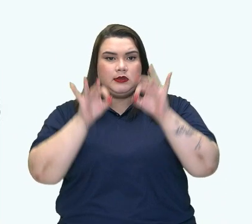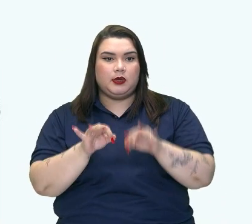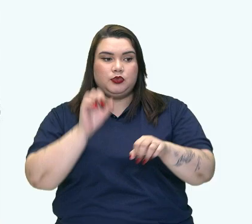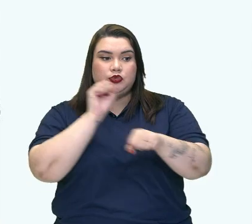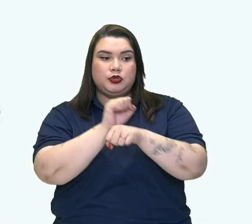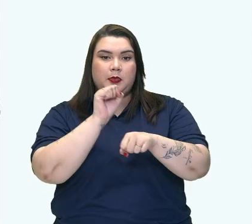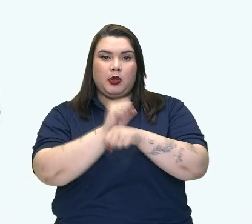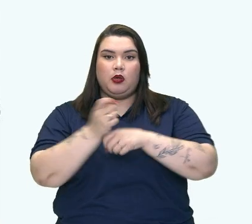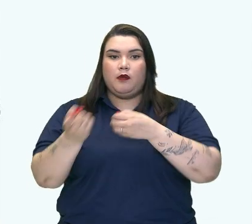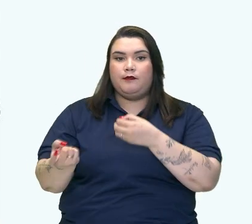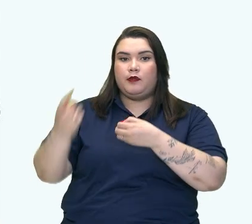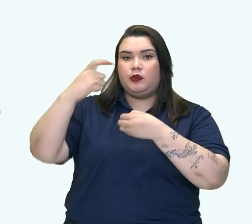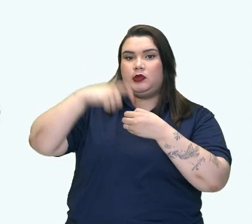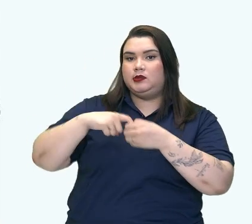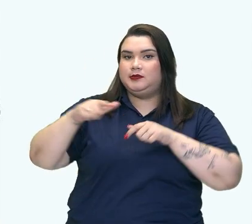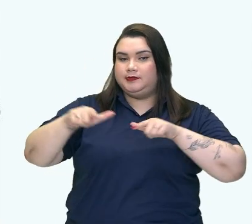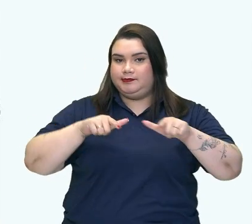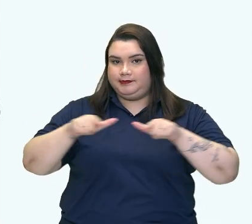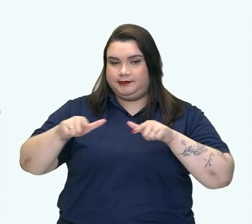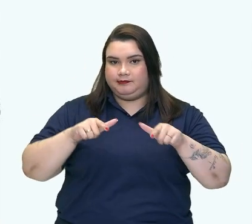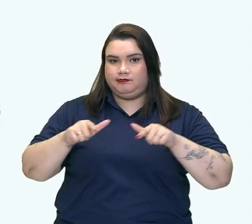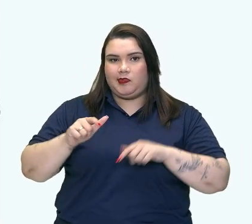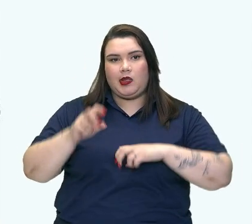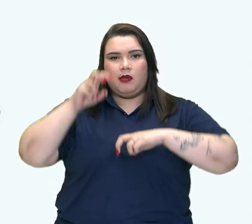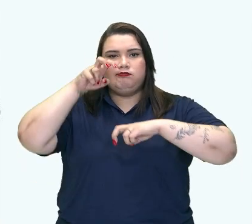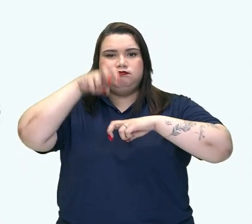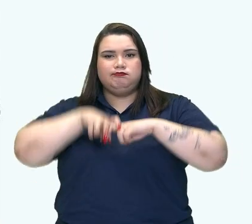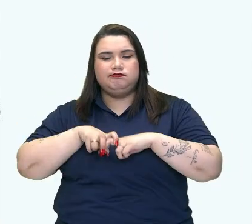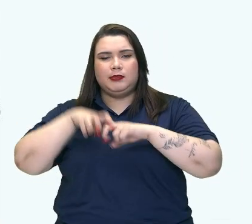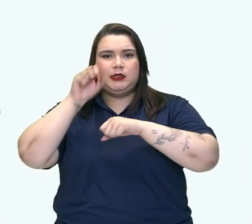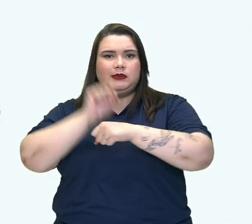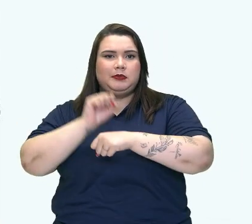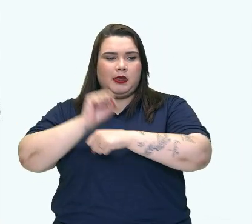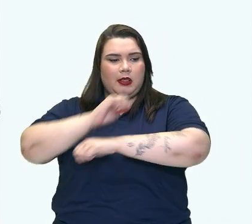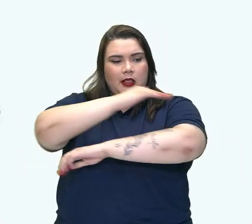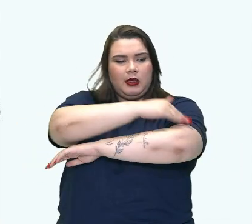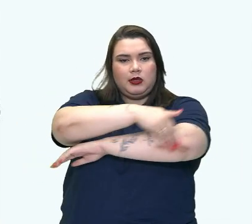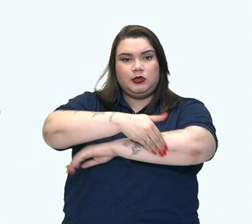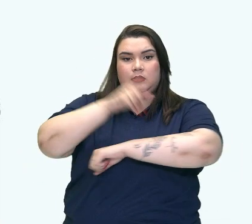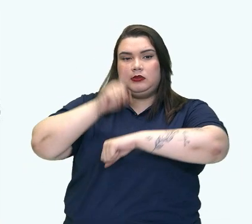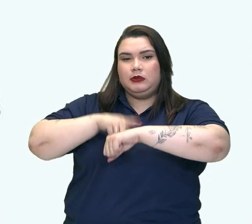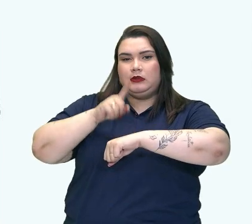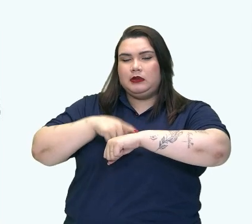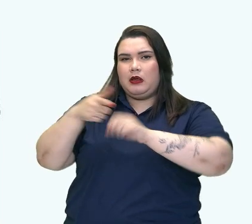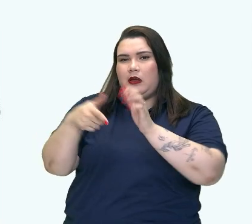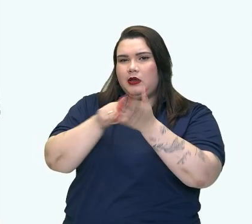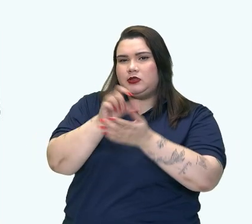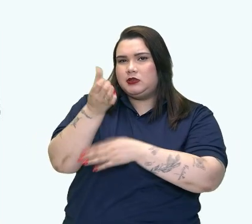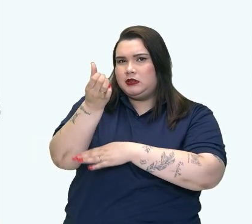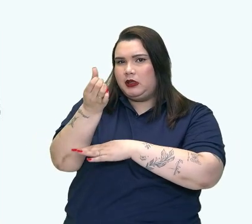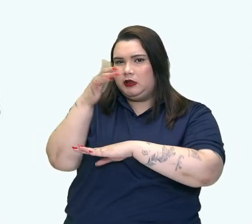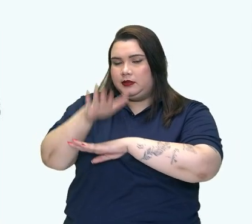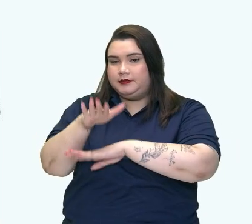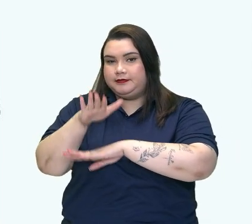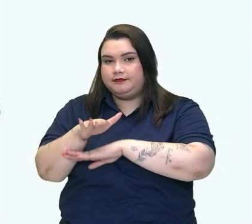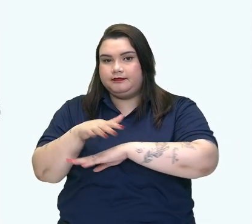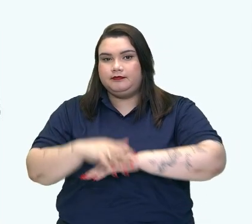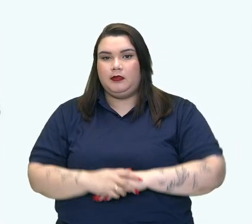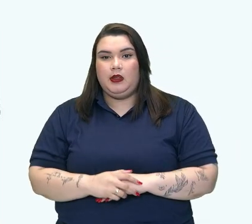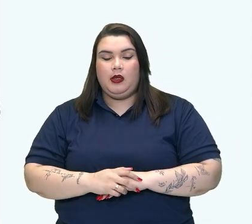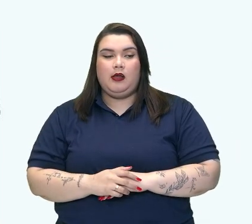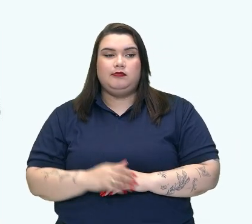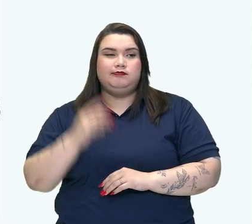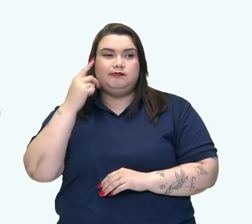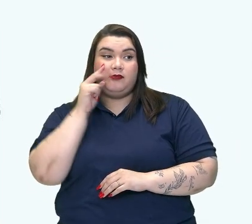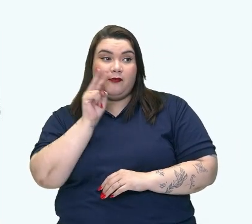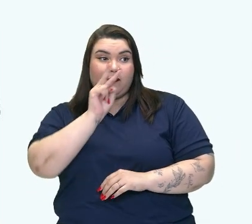pontualmente, ia esperá-lo voltar do trabalho. Postava-se na esquina um pouco antes das 6 da tarde. Assim